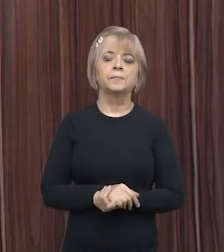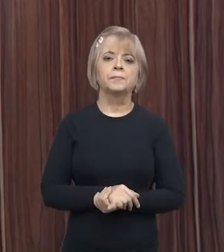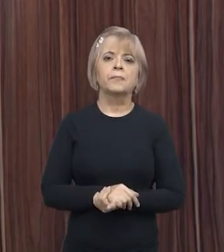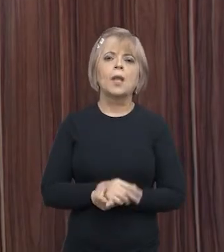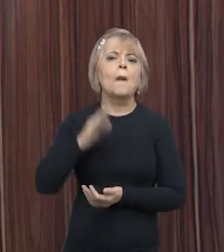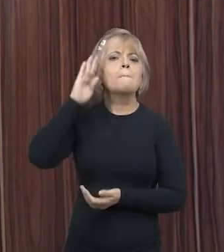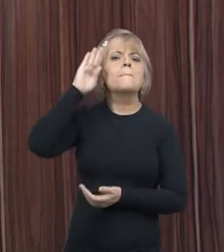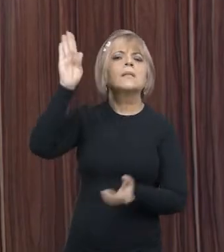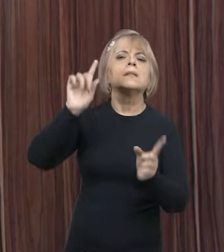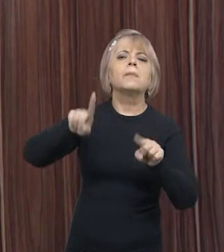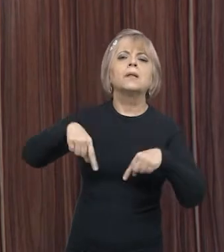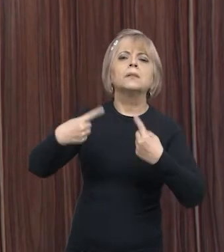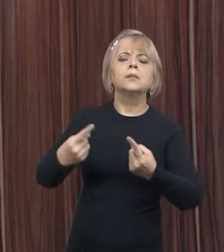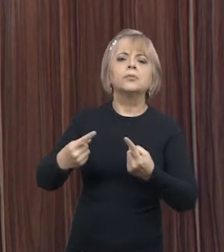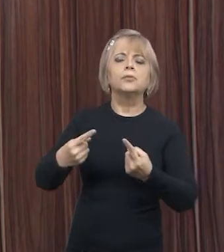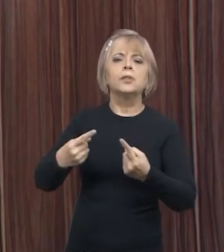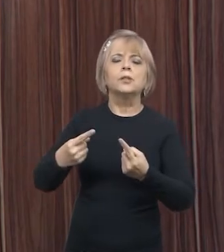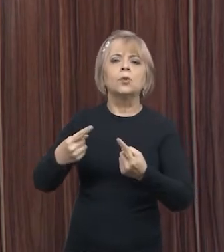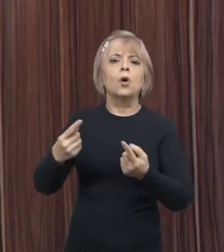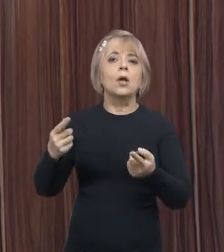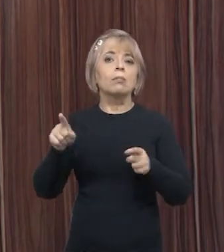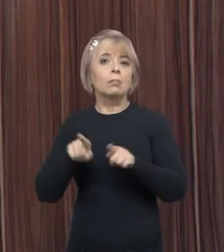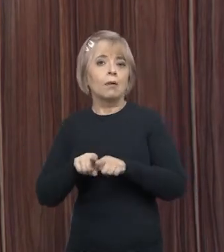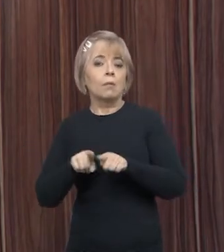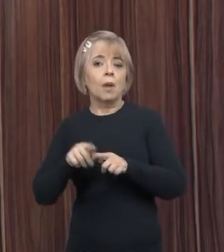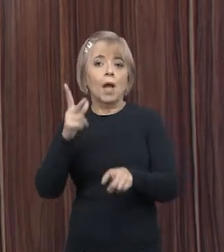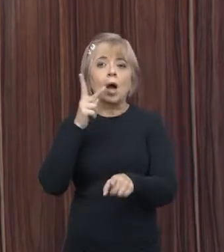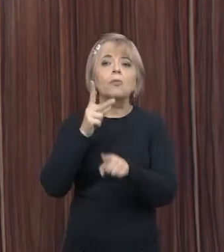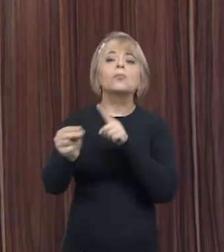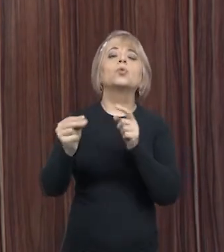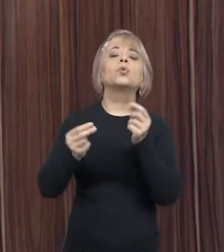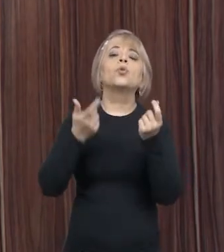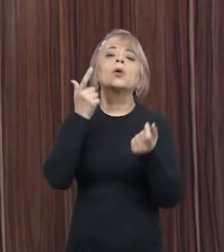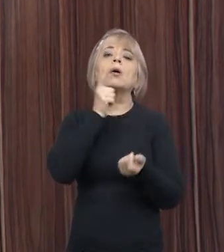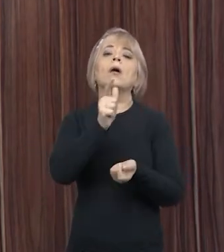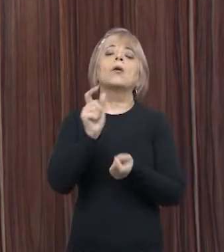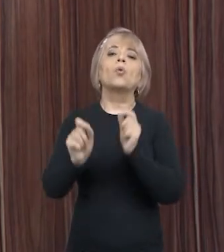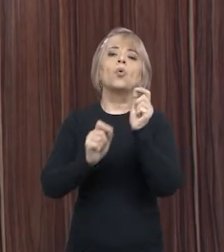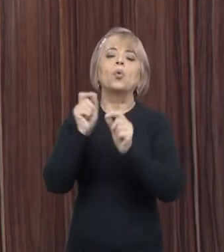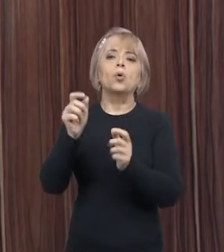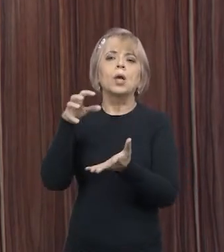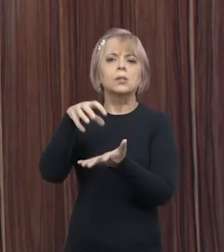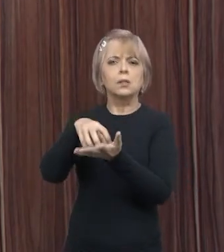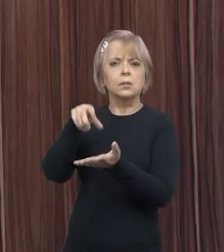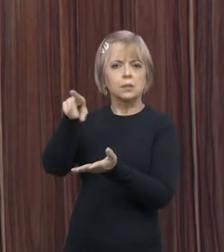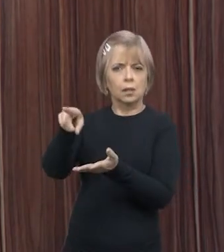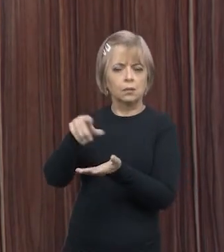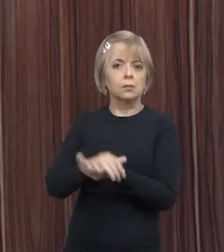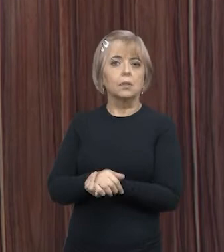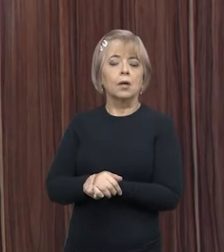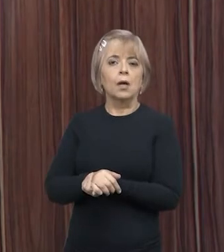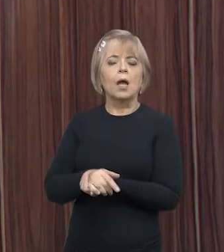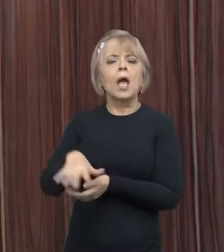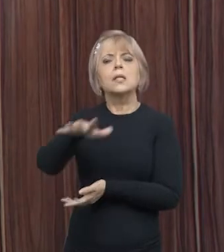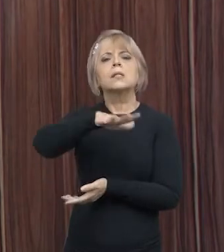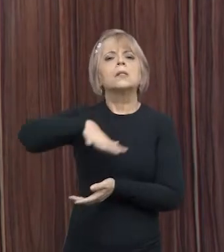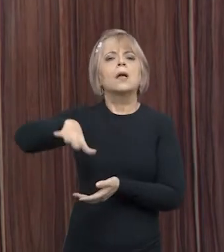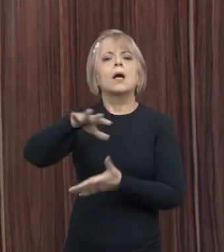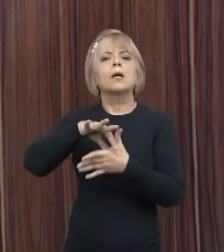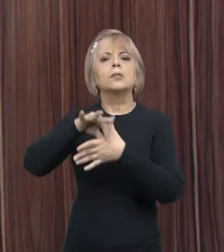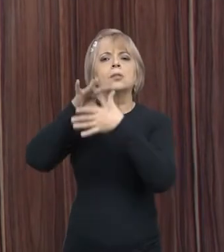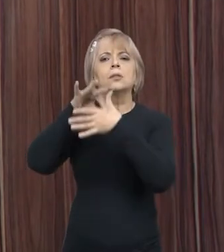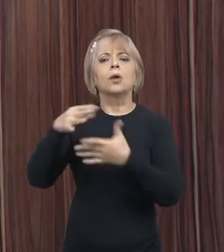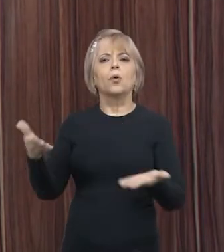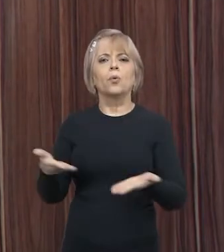principais desafios e as maiores conquistas do CAU Consumidor e Contribuinte durante essa gestão, né? Durante a